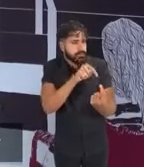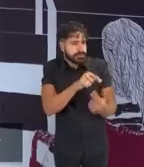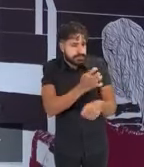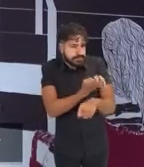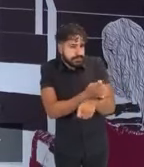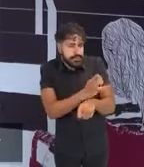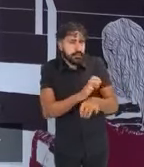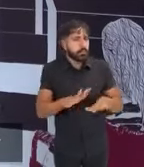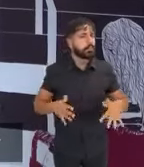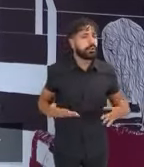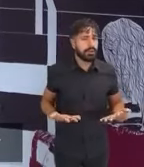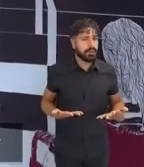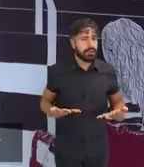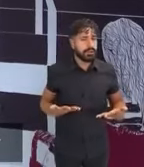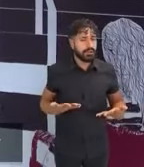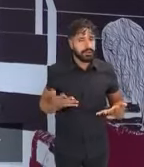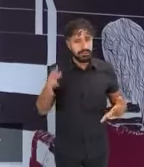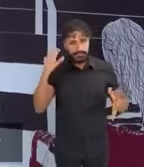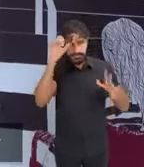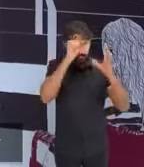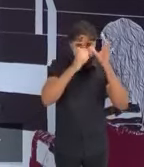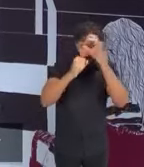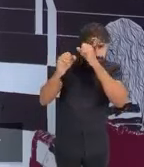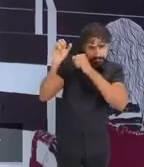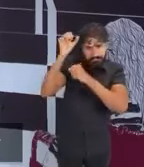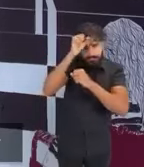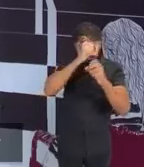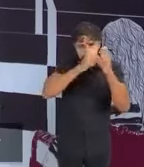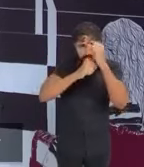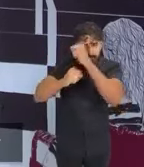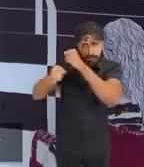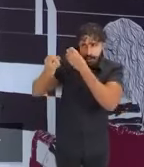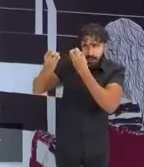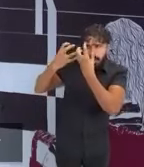é? Aprender a educação